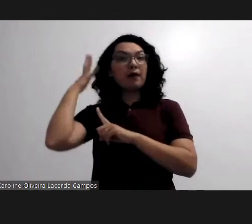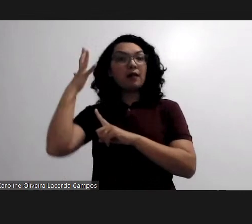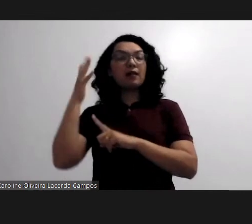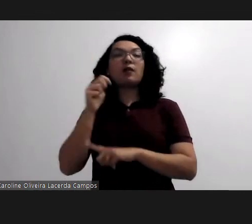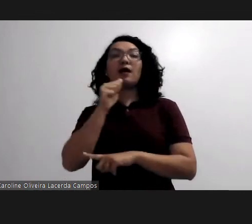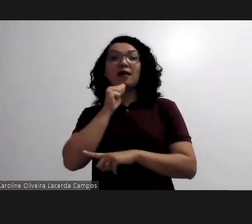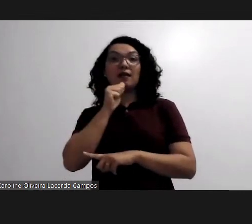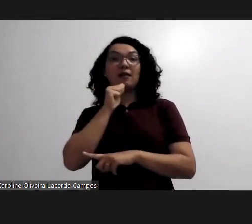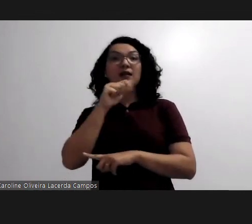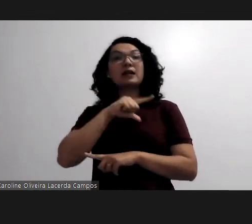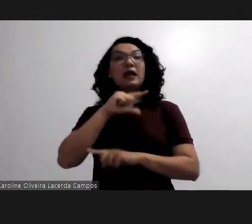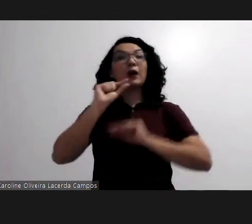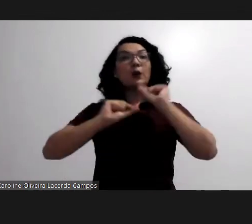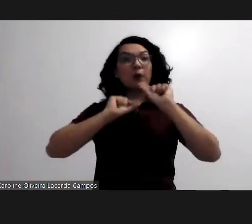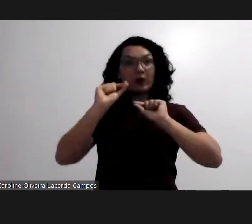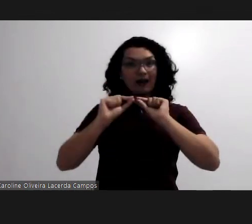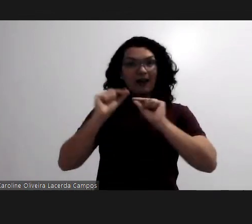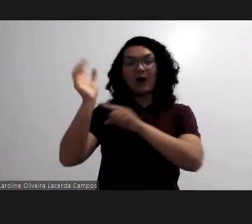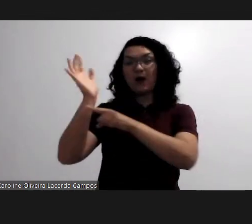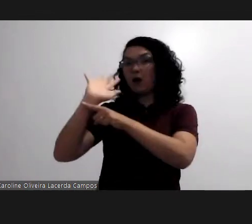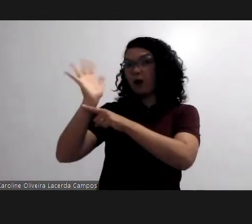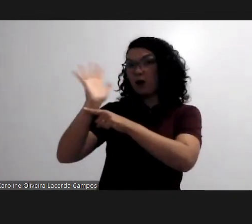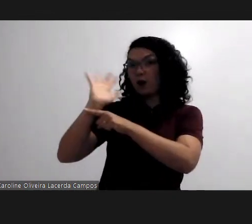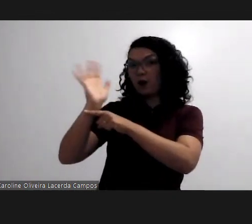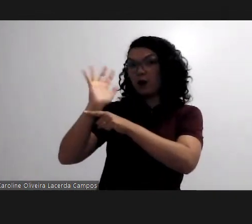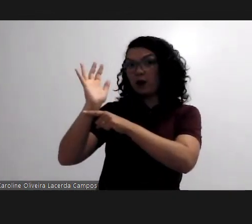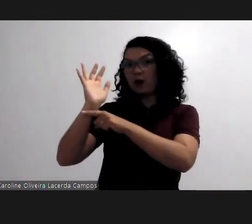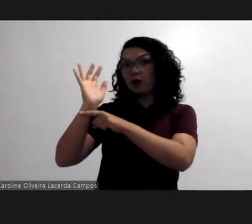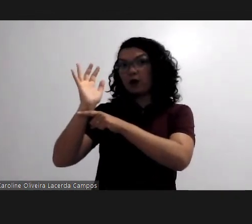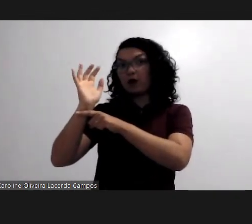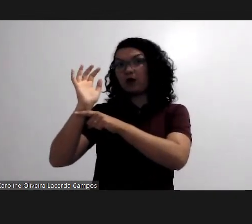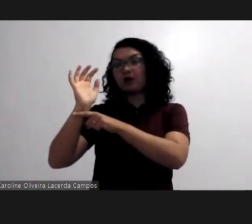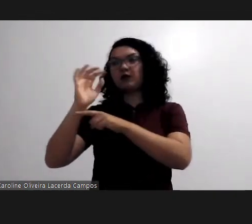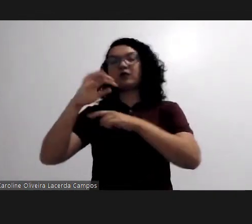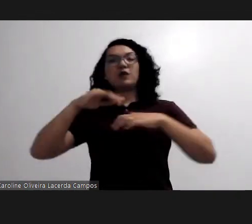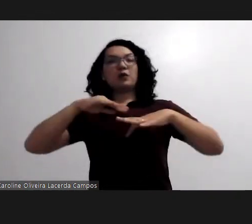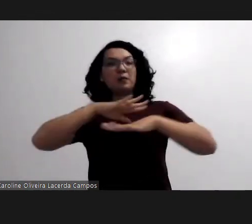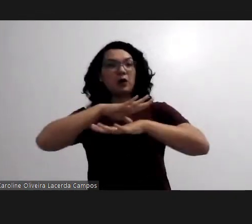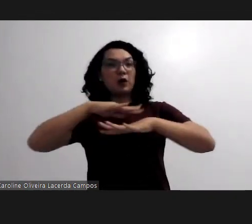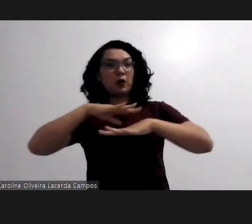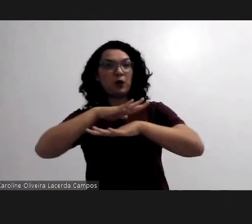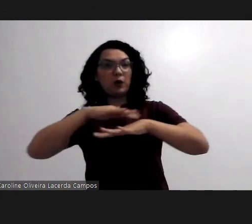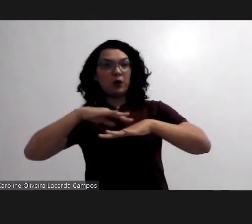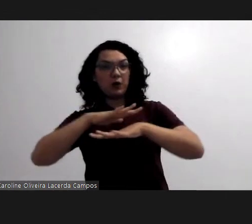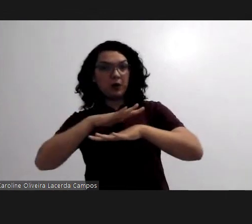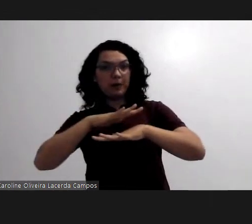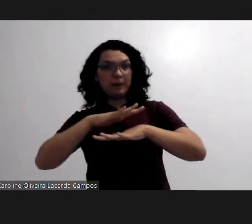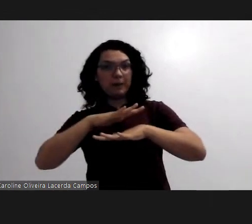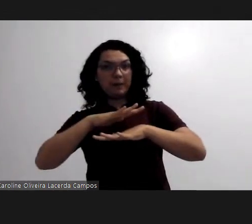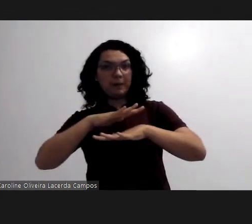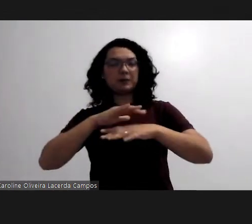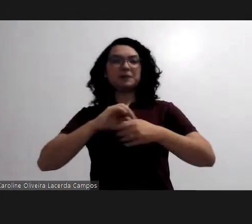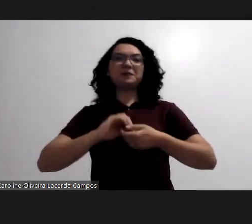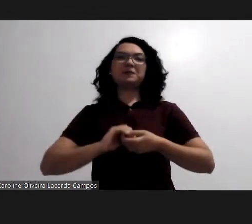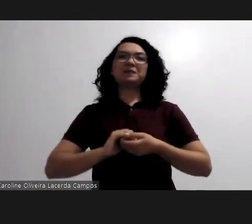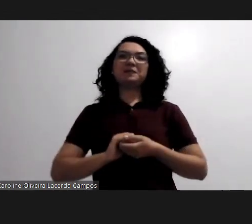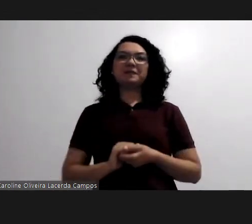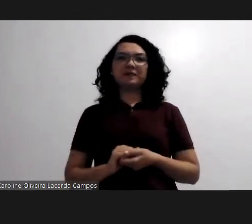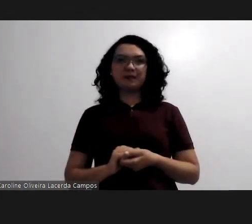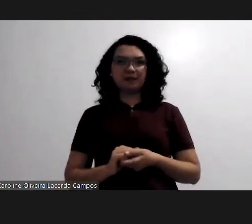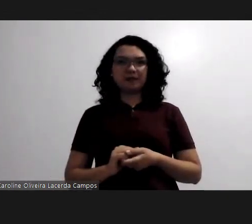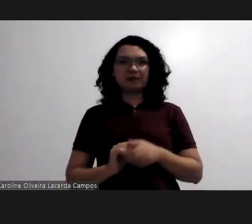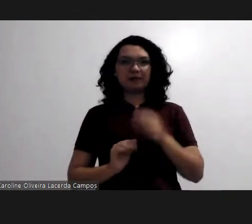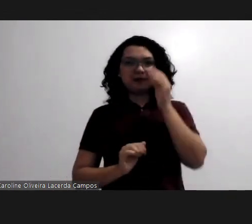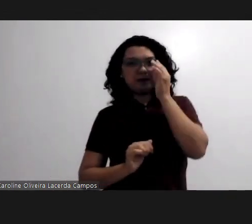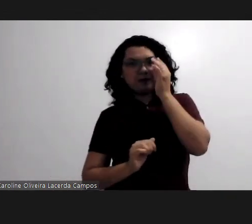urbano, com os filmes Fim de Semana, da Hermínia Maricato e Renato Tapajós, e Banco Imobiliário, do